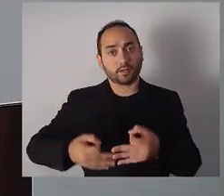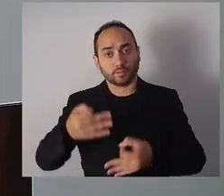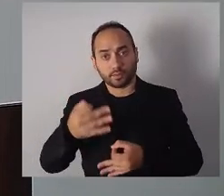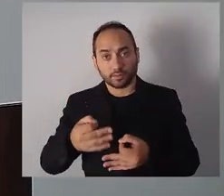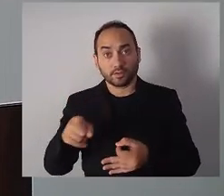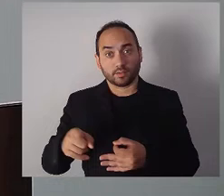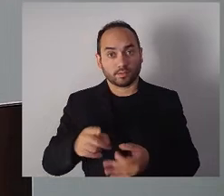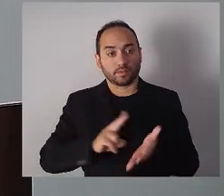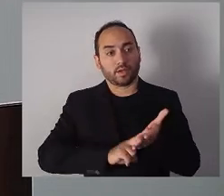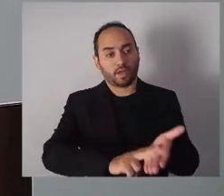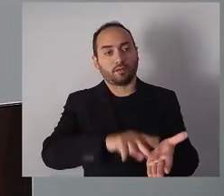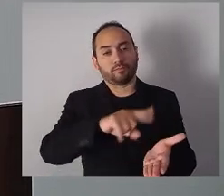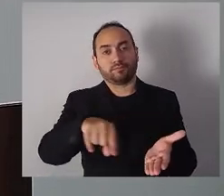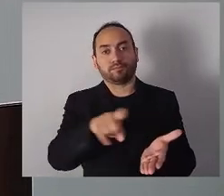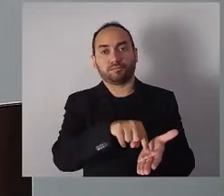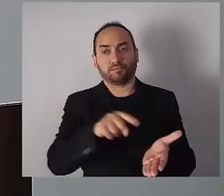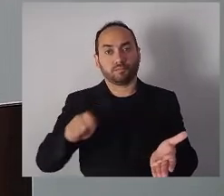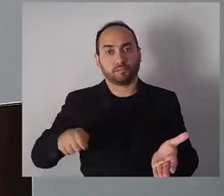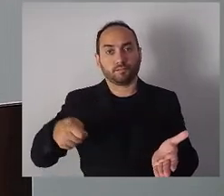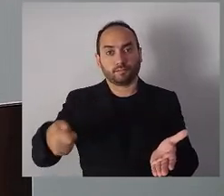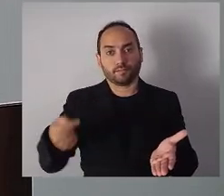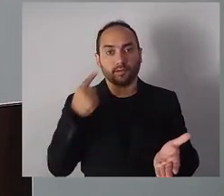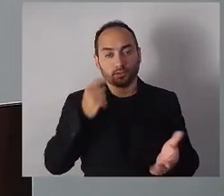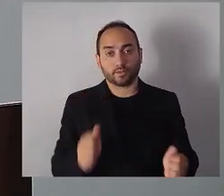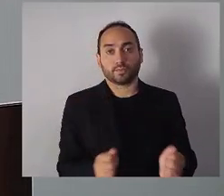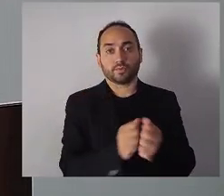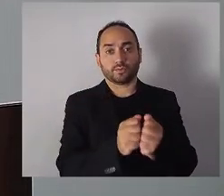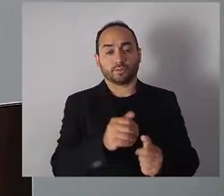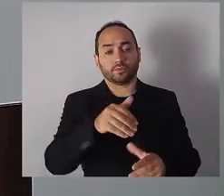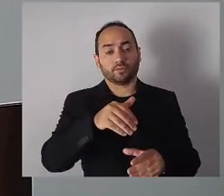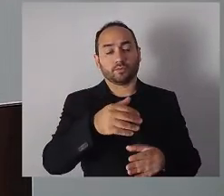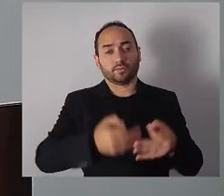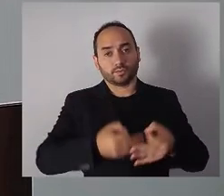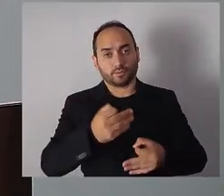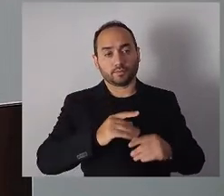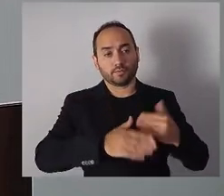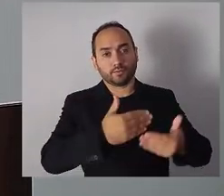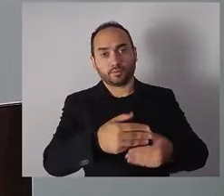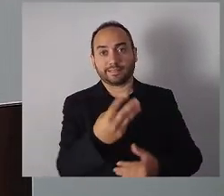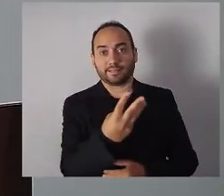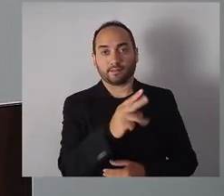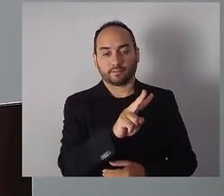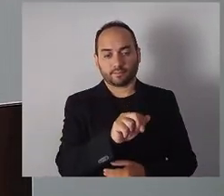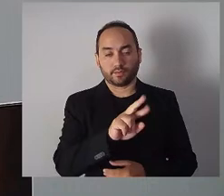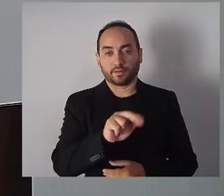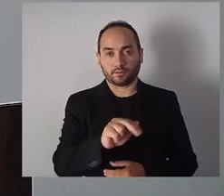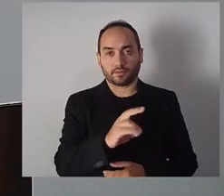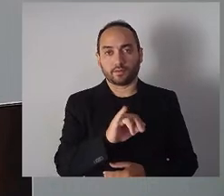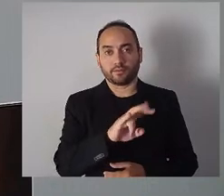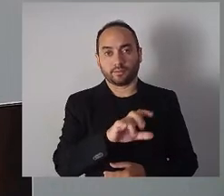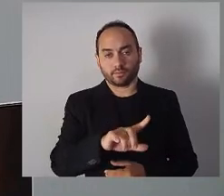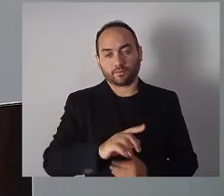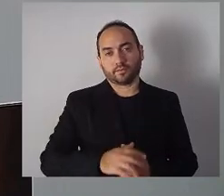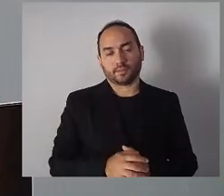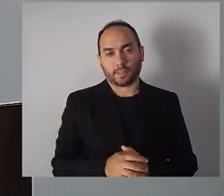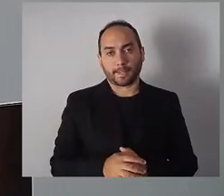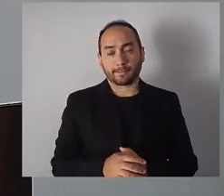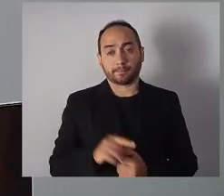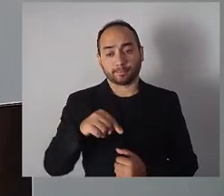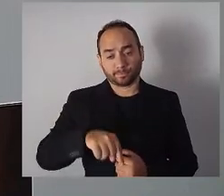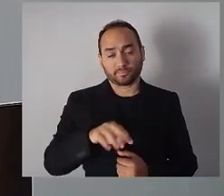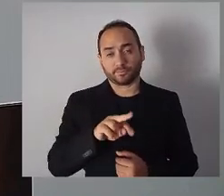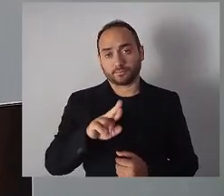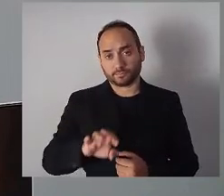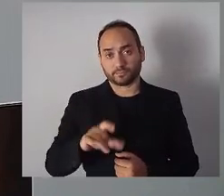a carta de anuência junto à justiça comum, está tramitando na terceira vara cível. E esse TRE, por sua